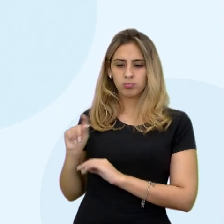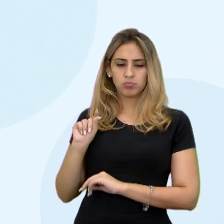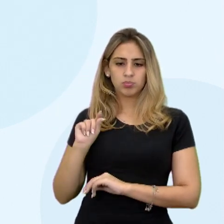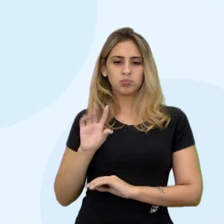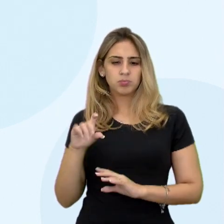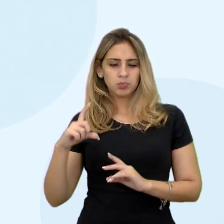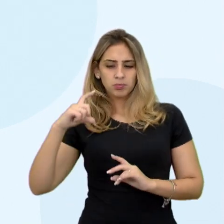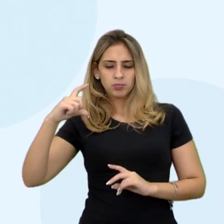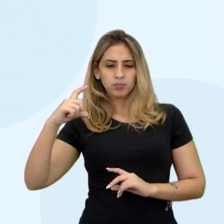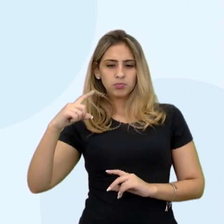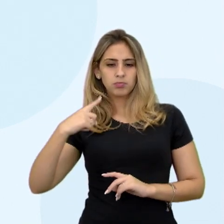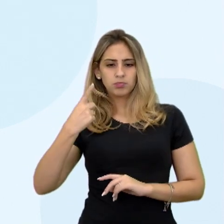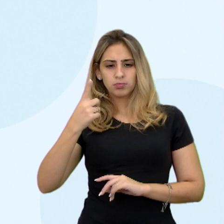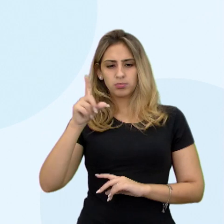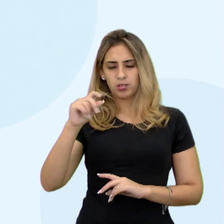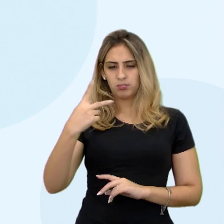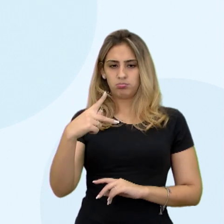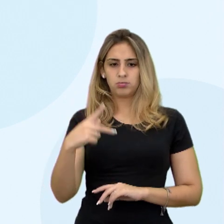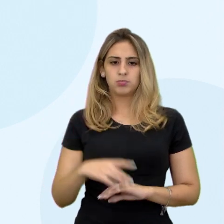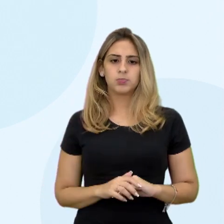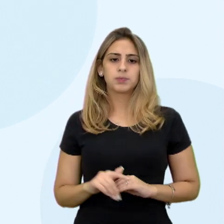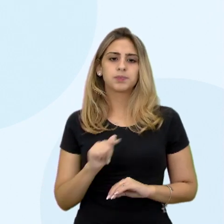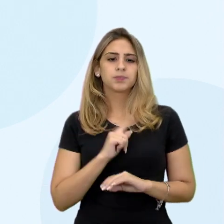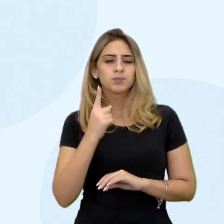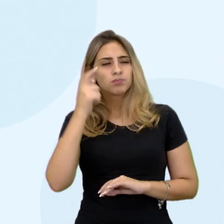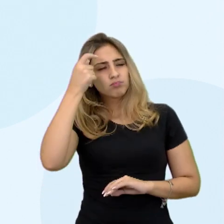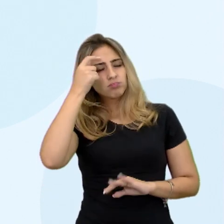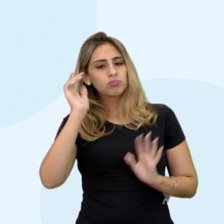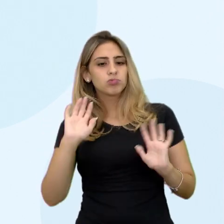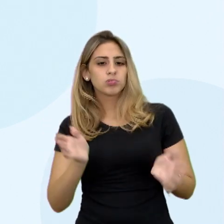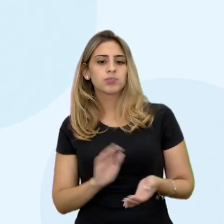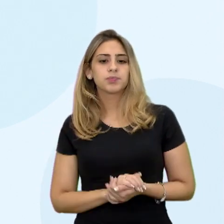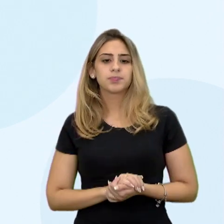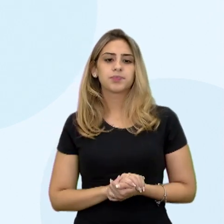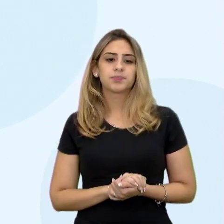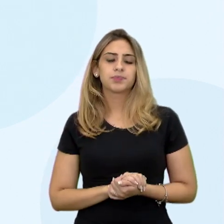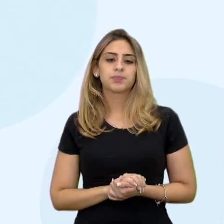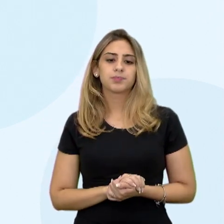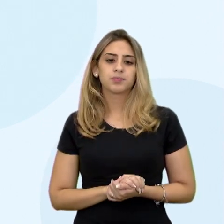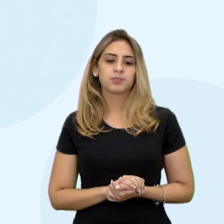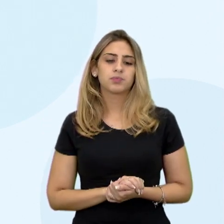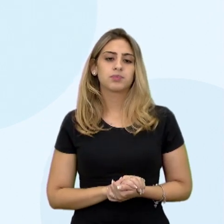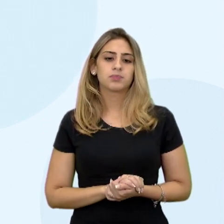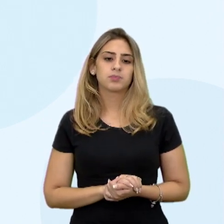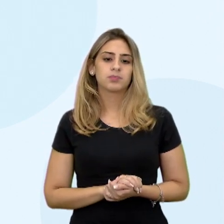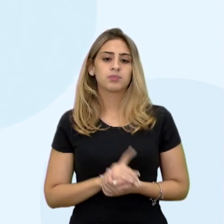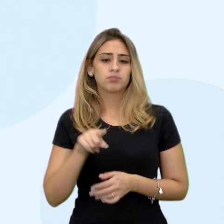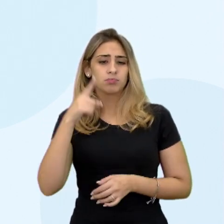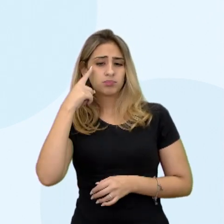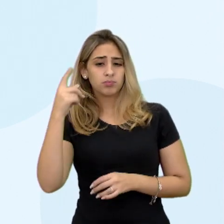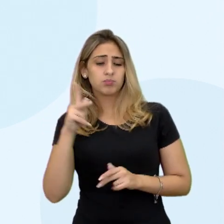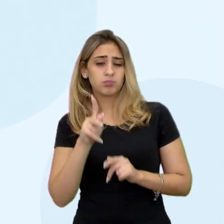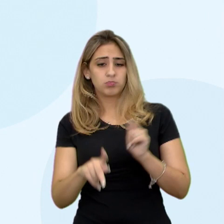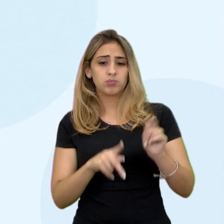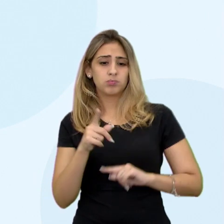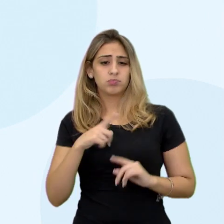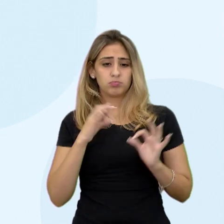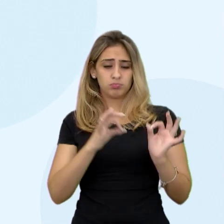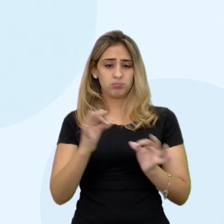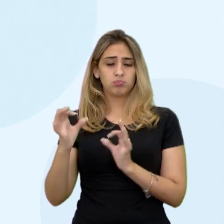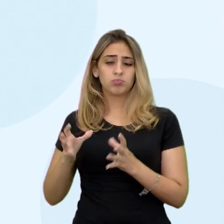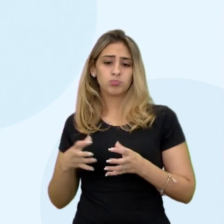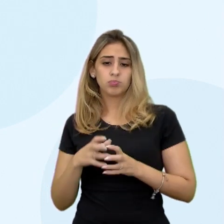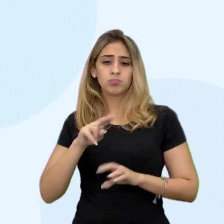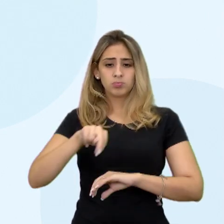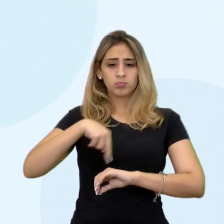pegou um pedacinho de uma das ideias dele, tá? Pra gente ter uma noção. Vamos colocar aí na tela, pessoal? A ideia popular de que certos